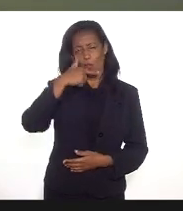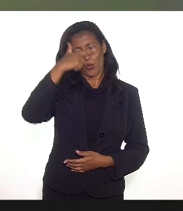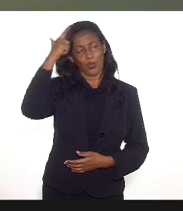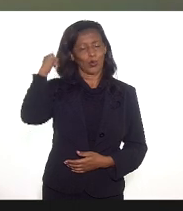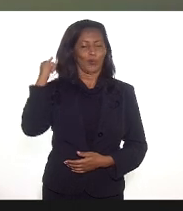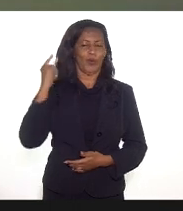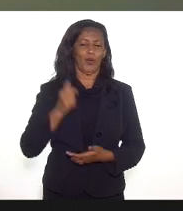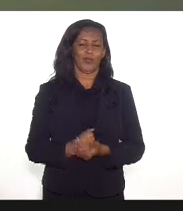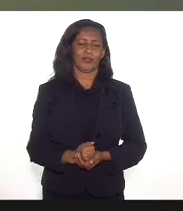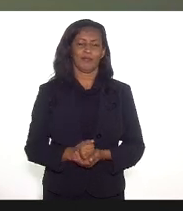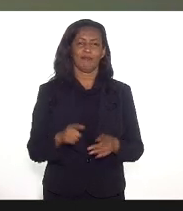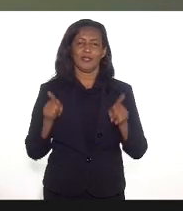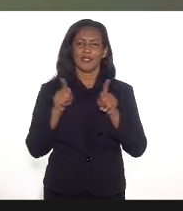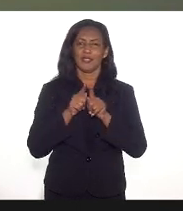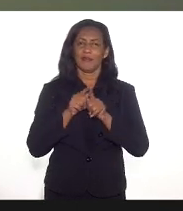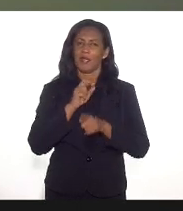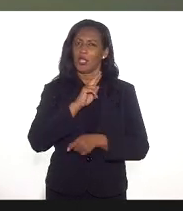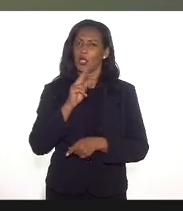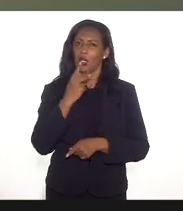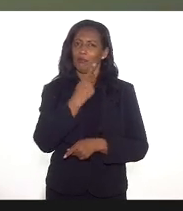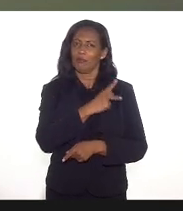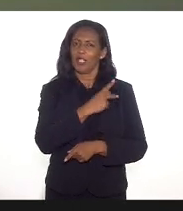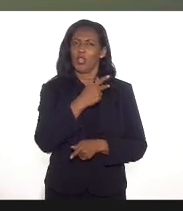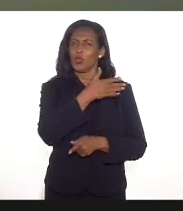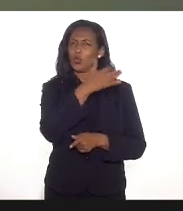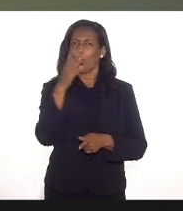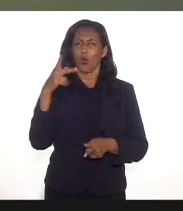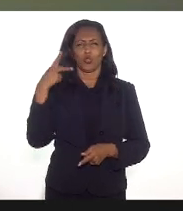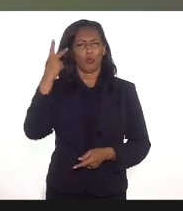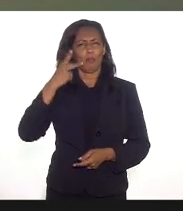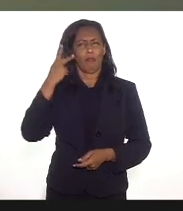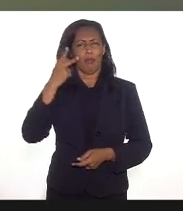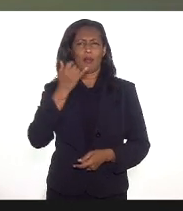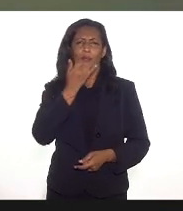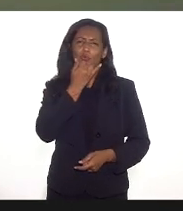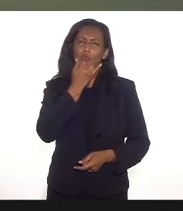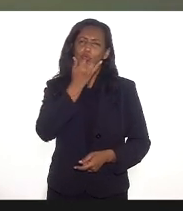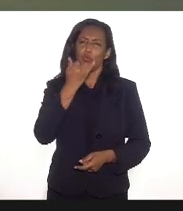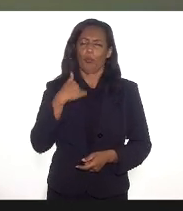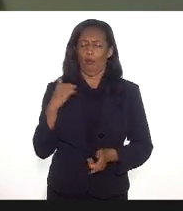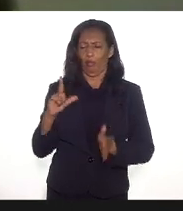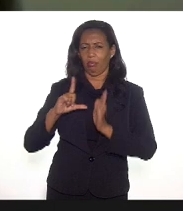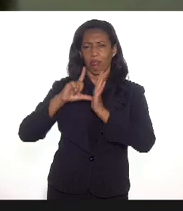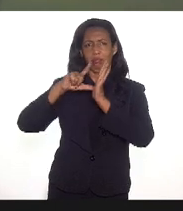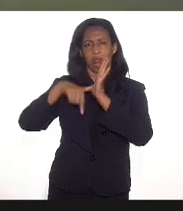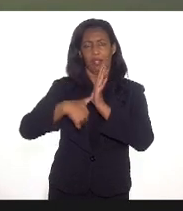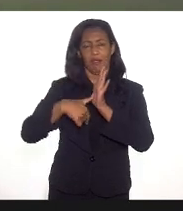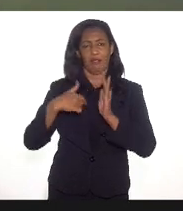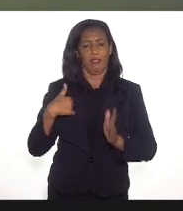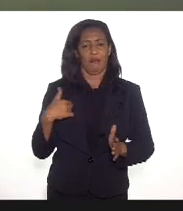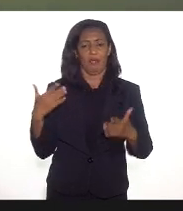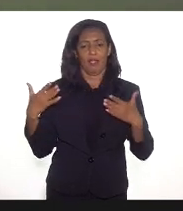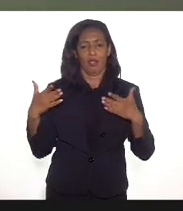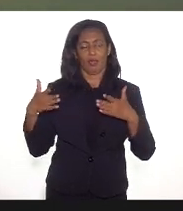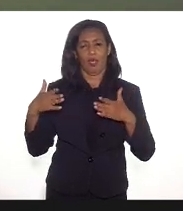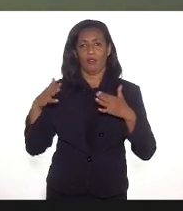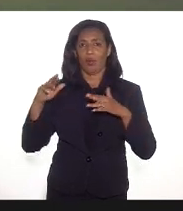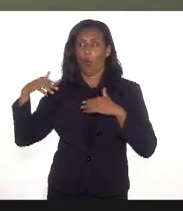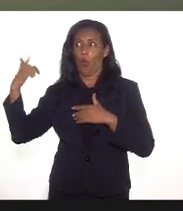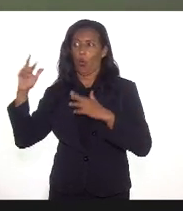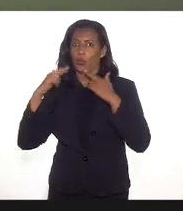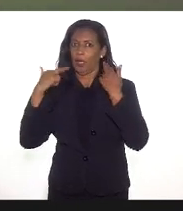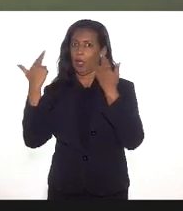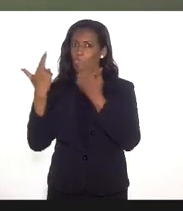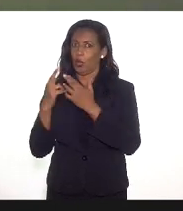nome dele, saudar todos os companheiros do parlamento, pedir desculpas pelo atraso, mas eu estava numa audiência pública